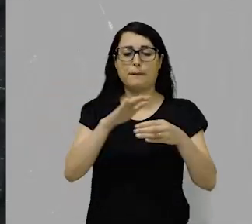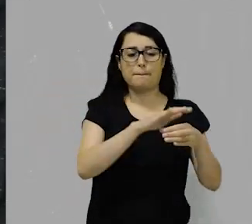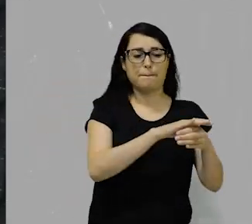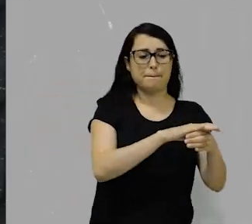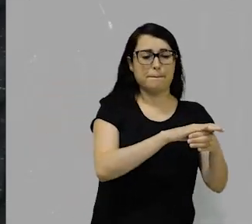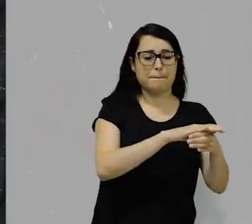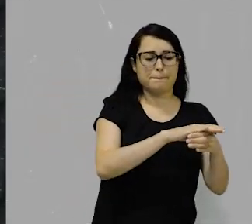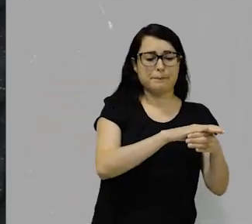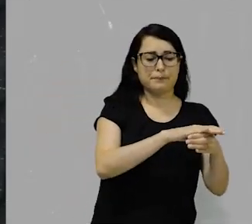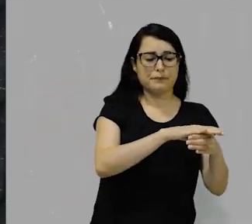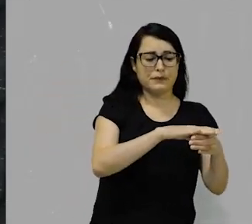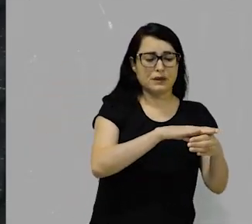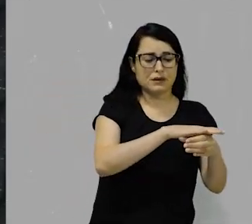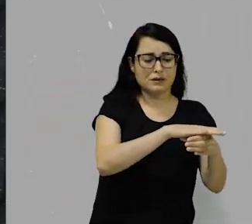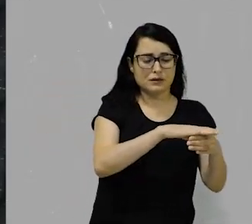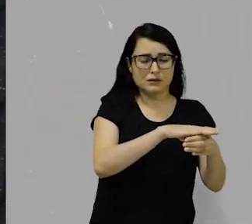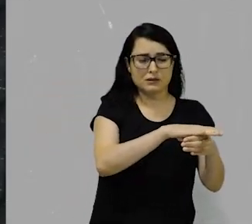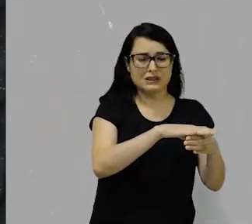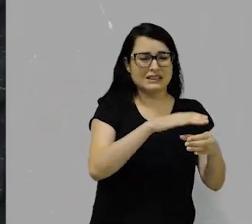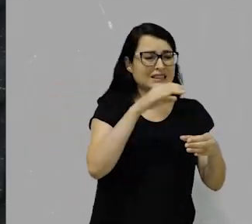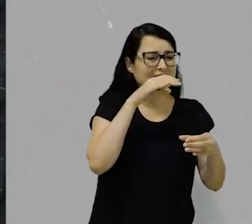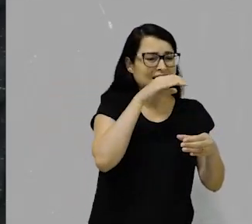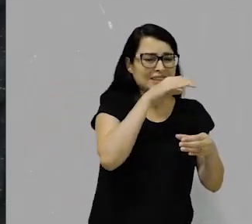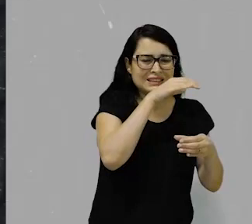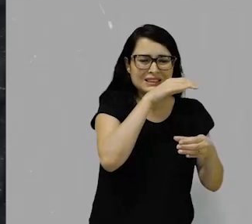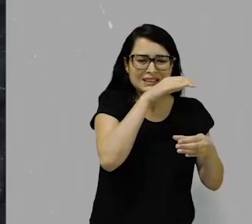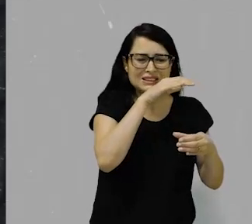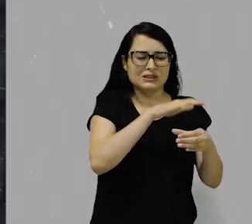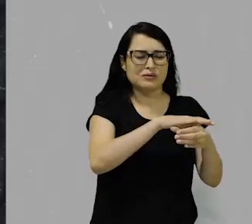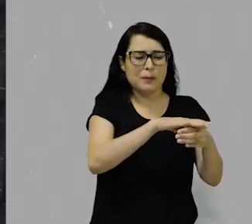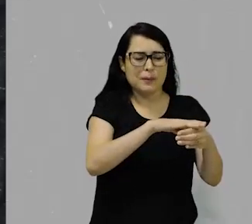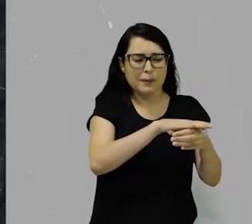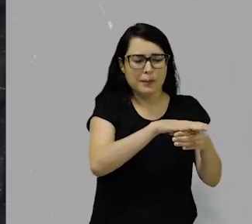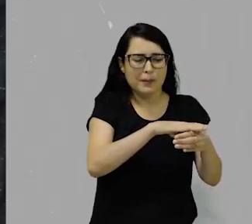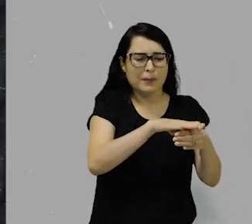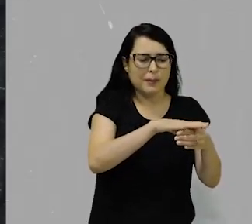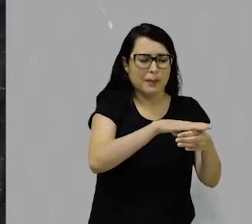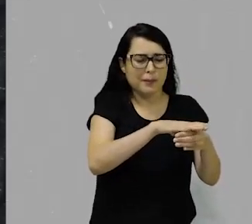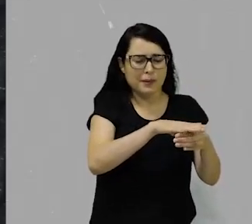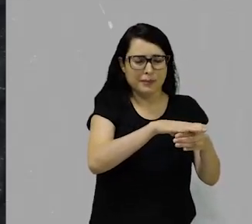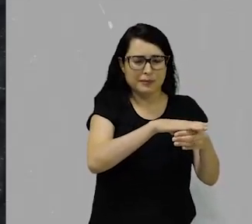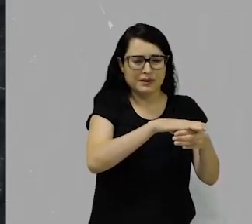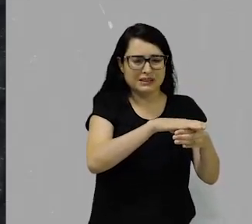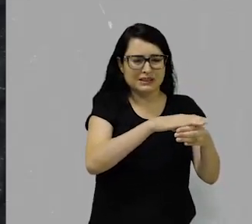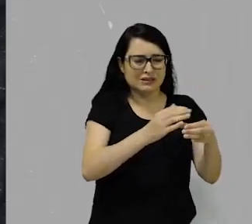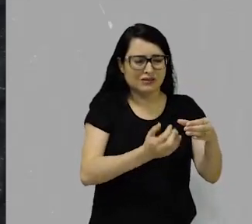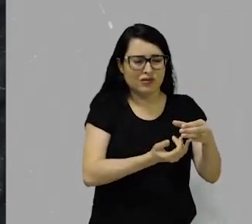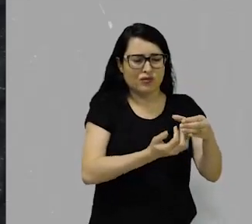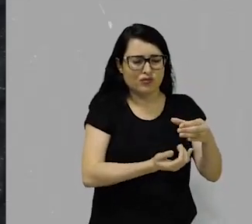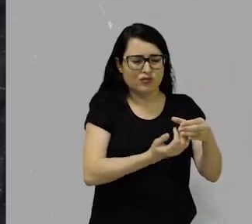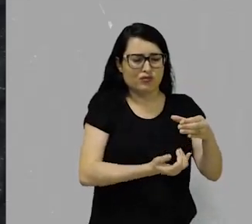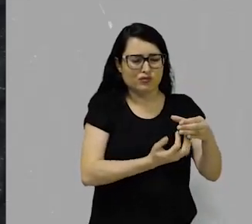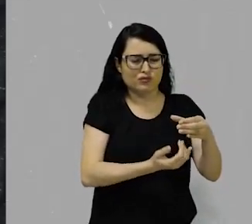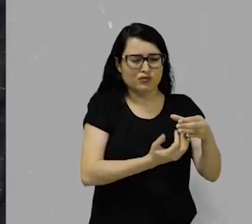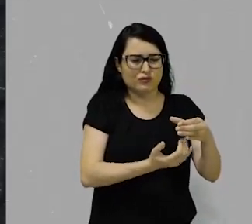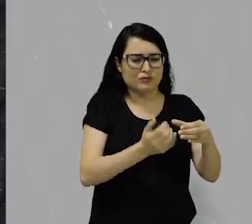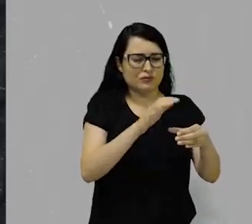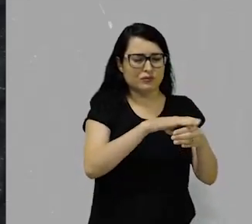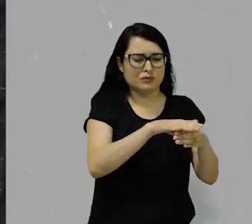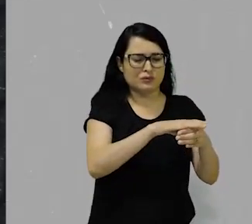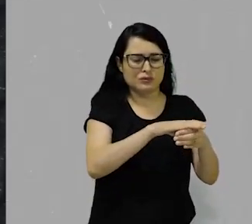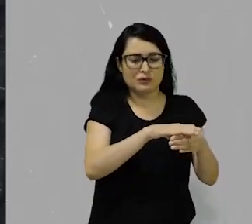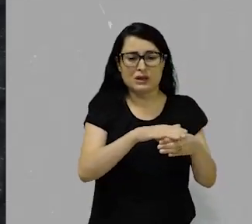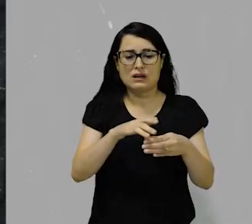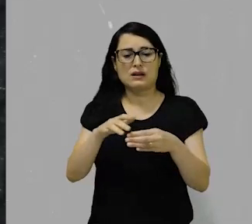acontecer? Ela vai estar, principalmente quanto mais quente, a tampa vai começar a se movimentar, não é? Isso daí, galera, é o tectonismo